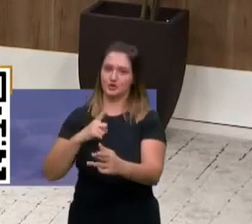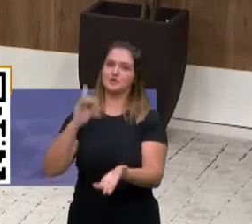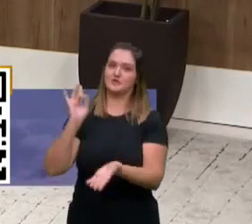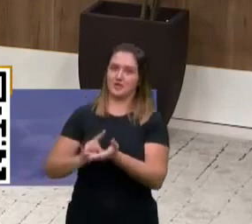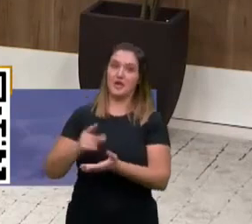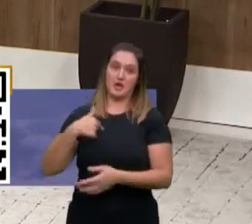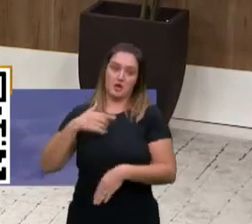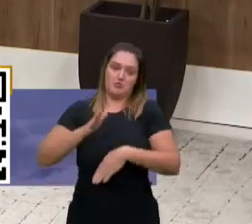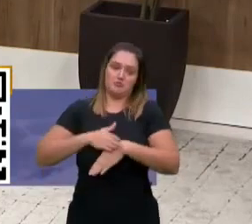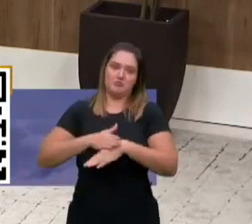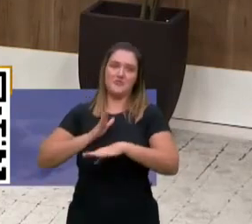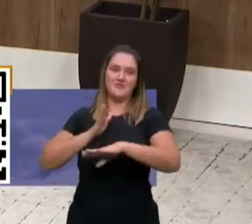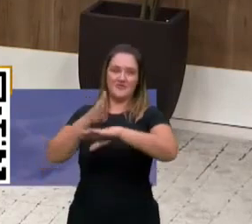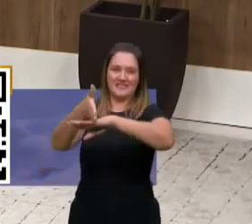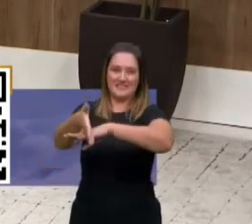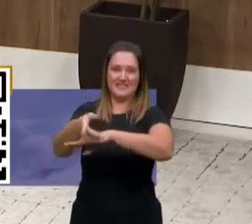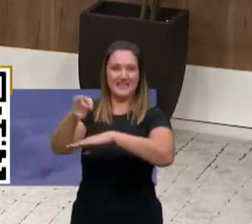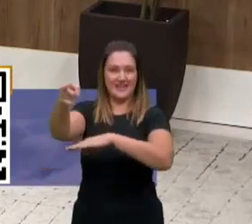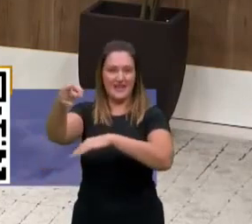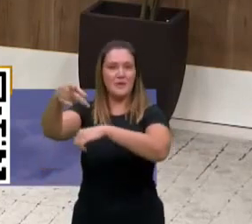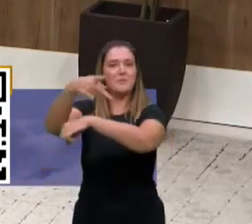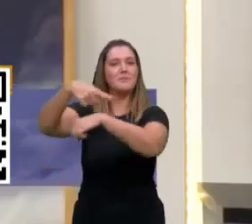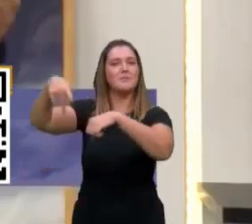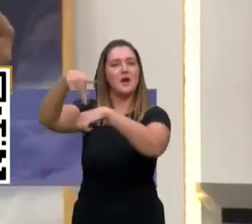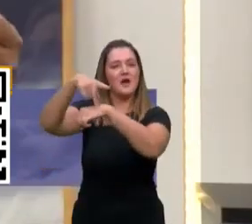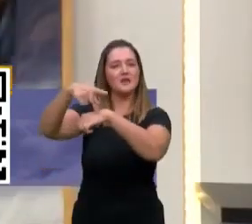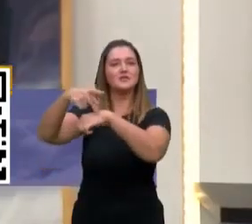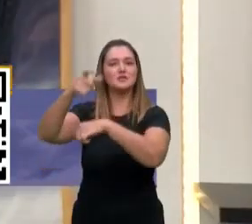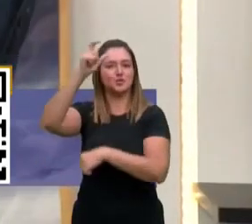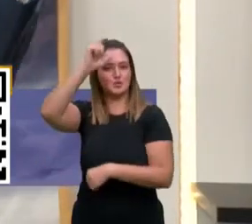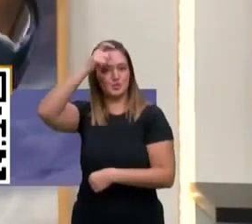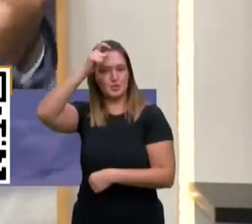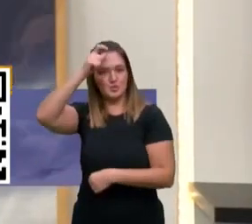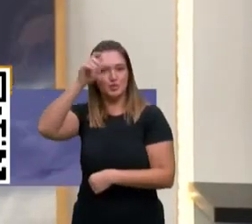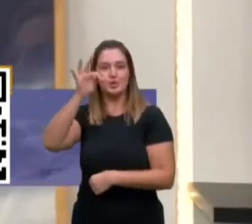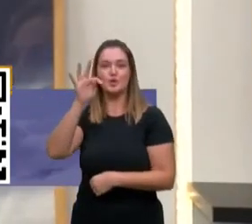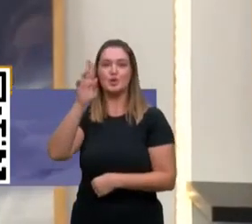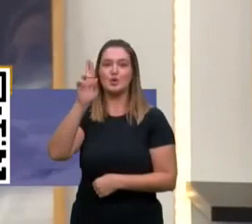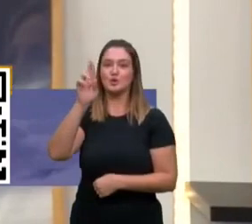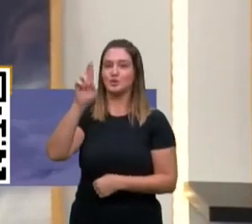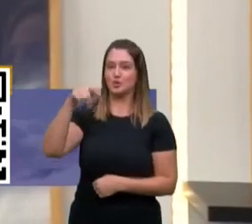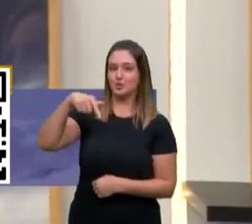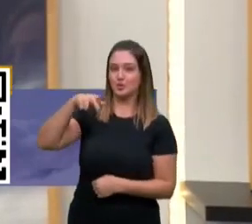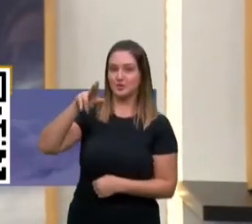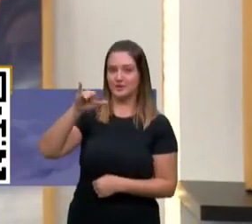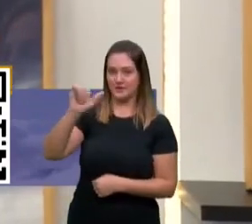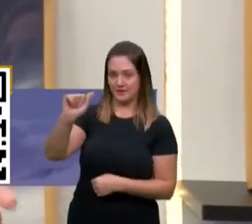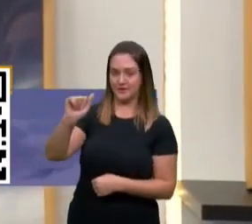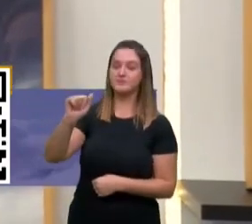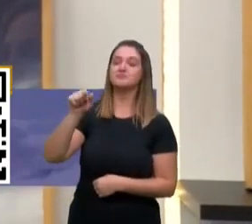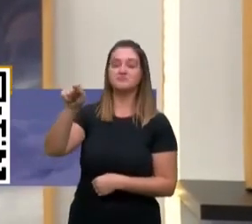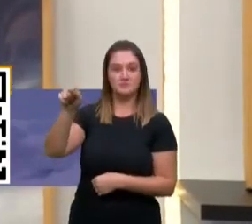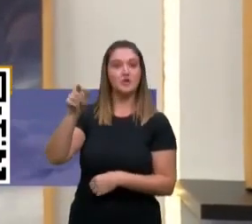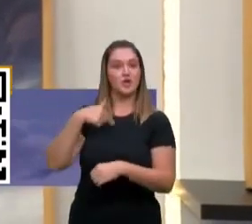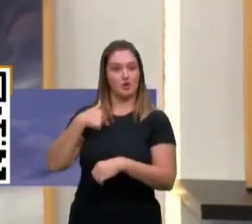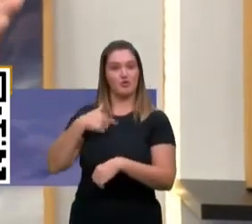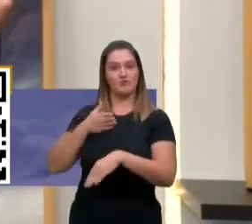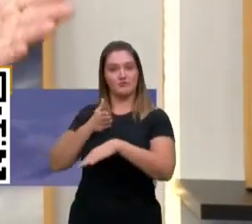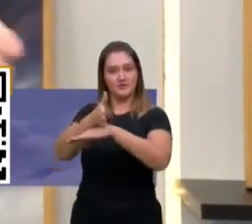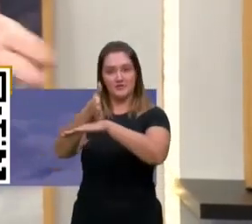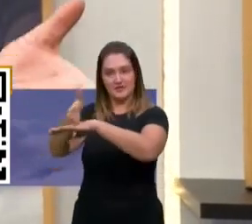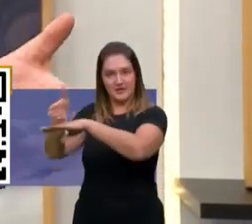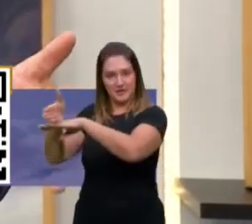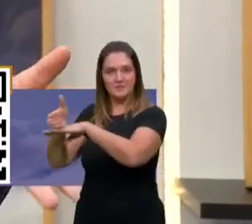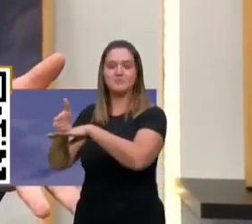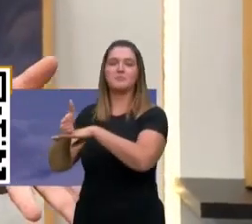7 cidades que estão na Turquia atualmente. Estava na antiga Ásia, depois houve uma mudança da configuração e agora, então, é